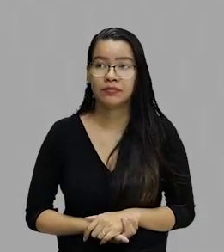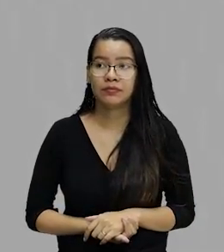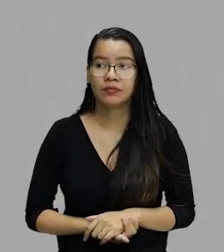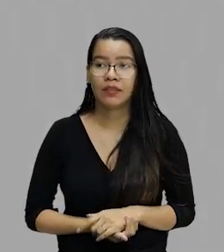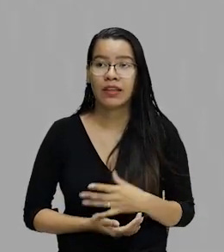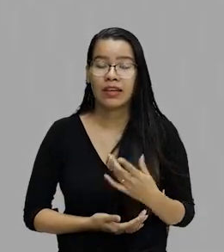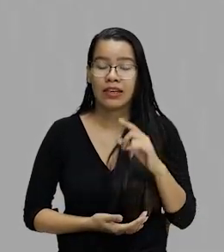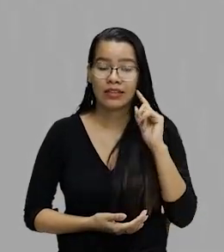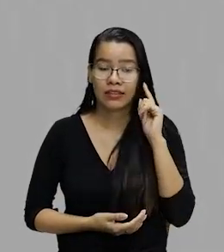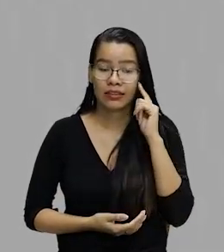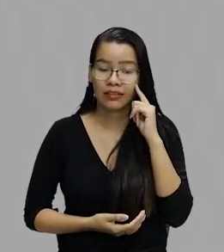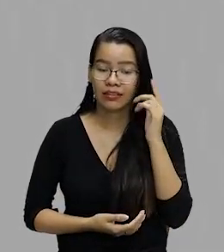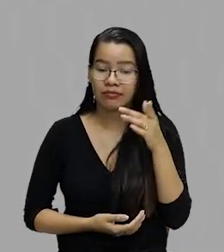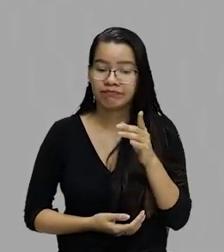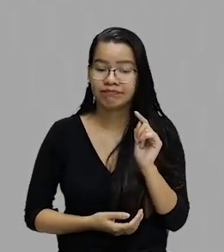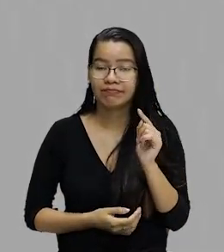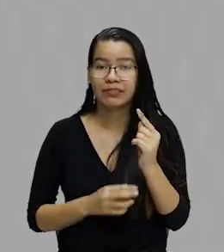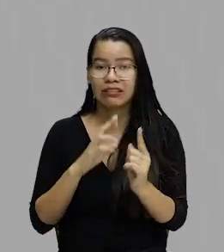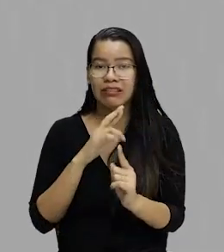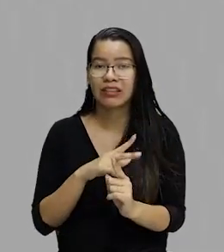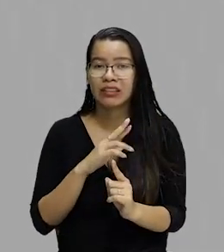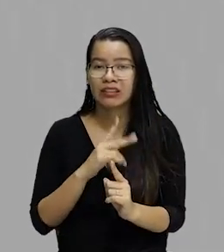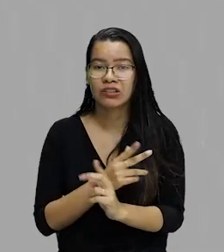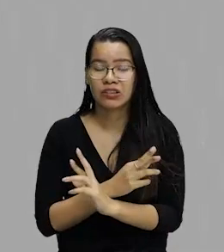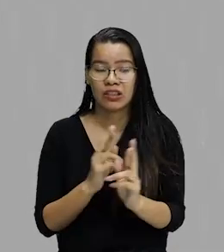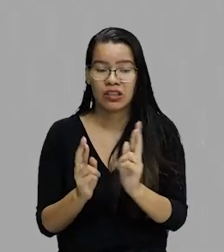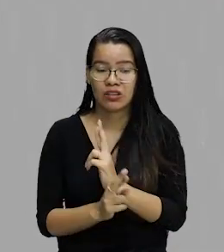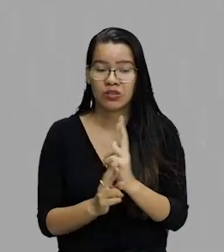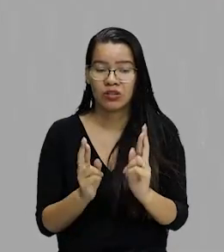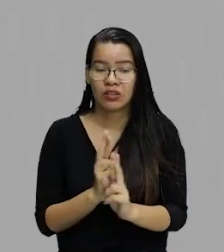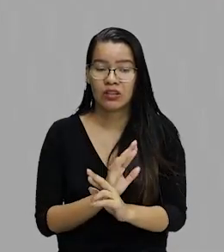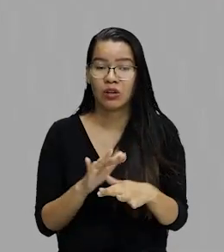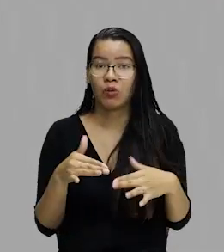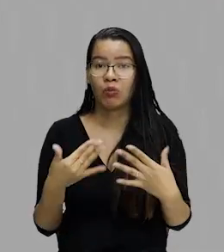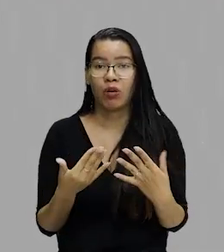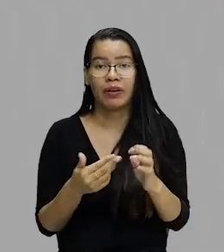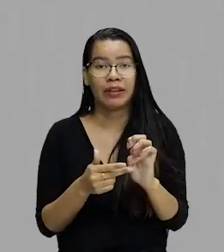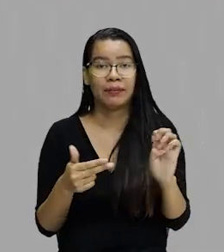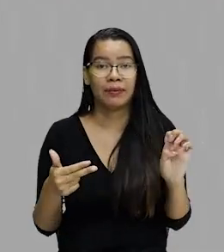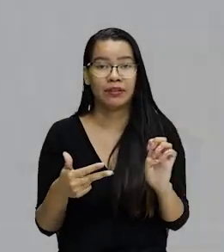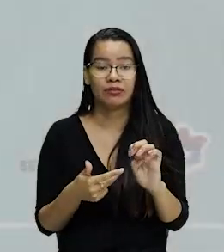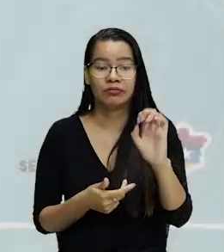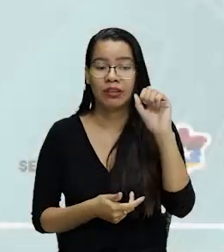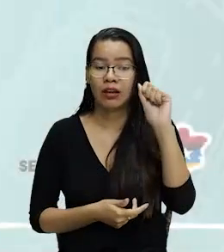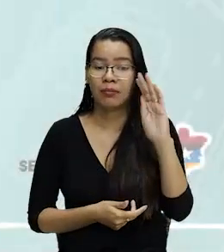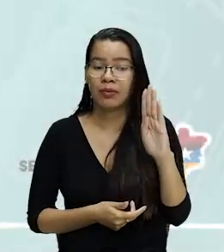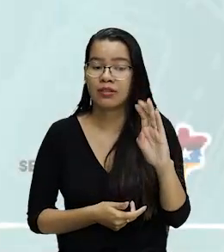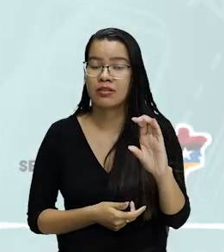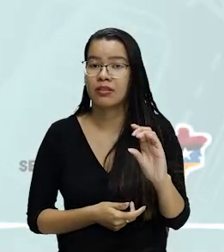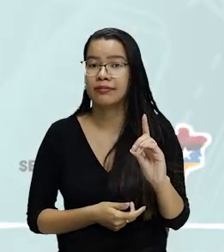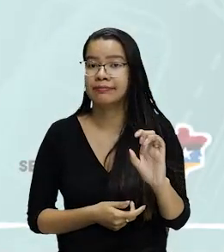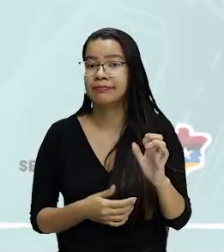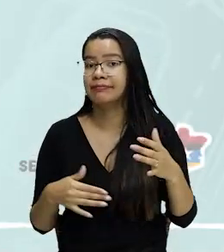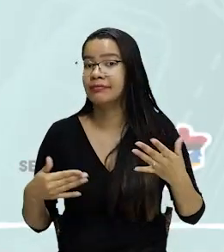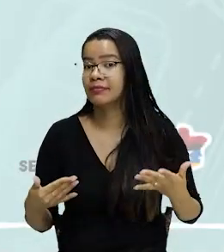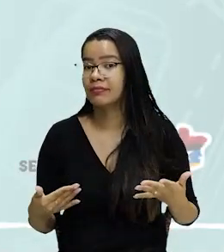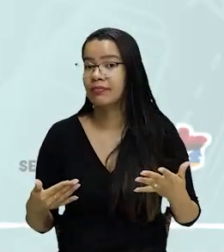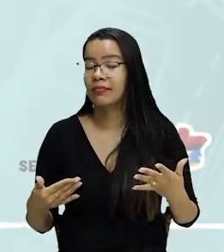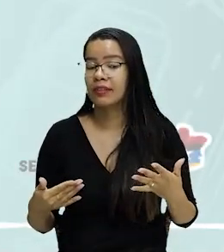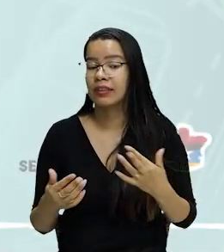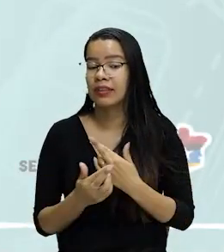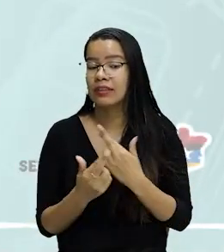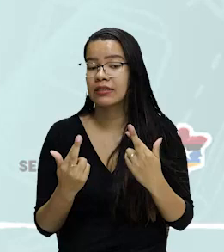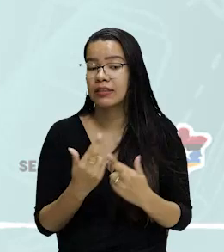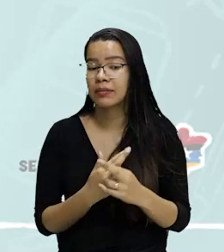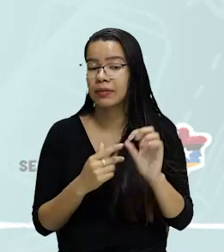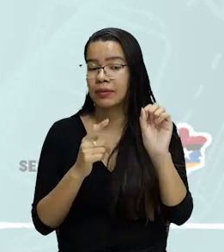essa ideia crítica, se relaciona aqui elemento aqui nessas alternativas. Ela está se relacionando à